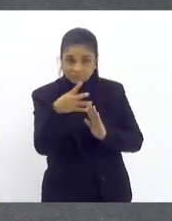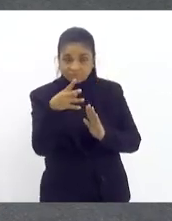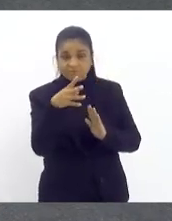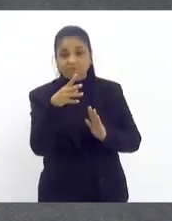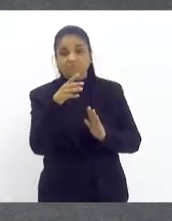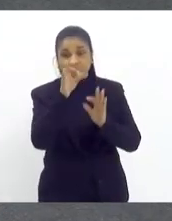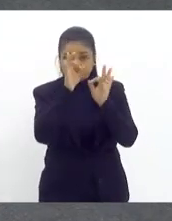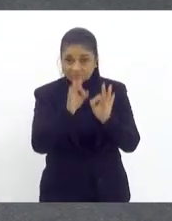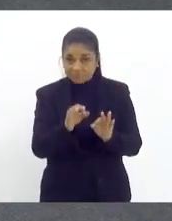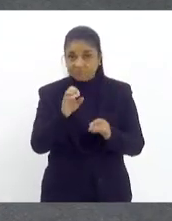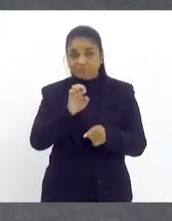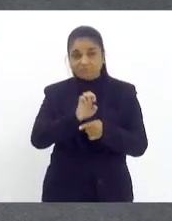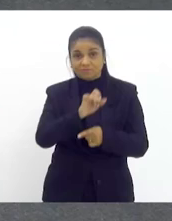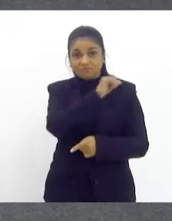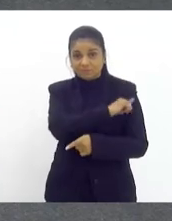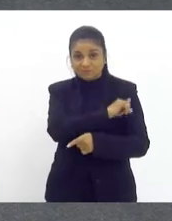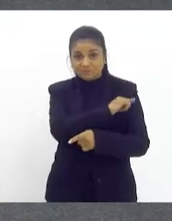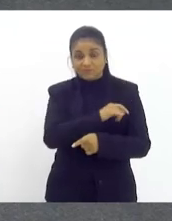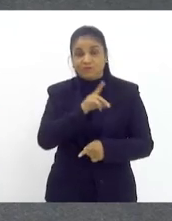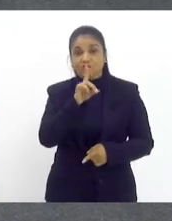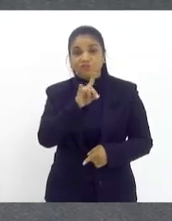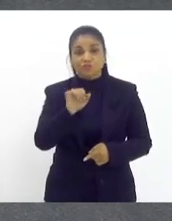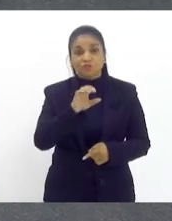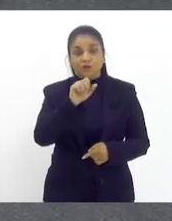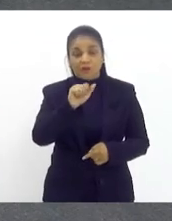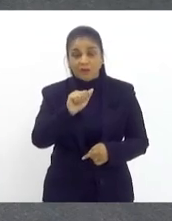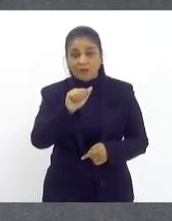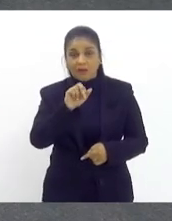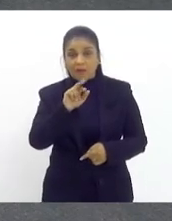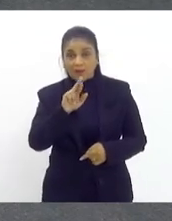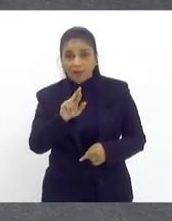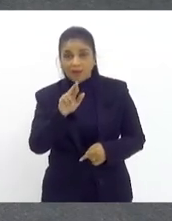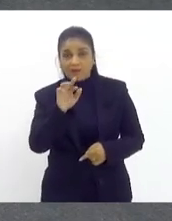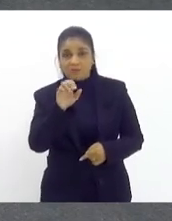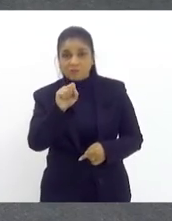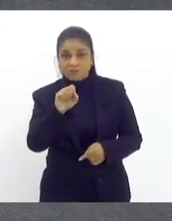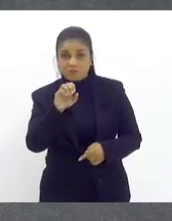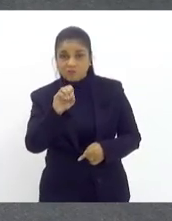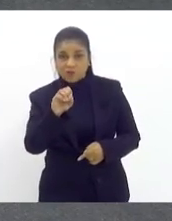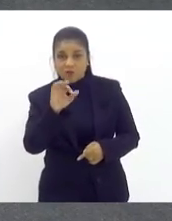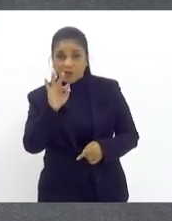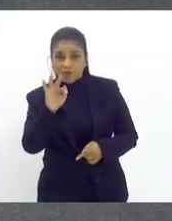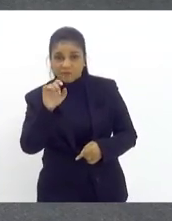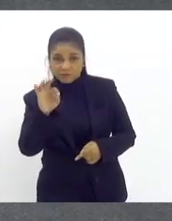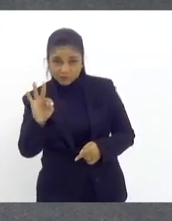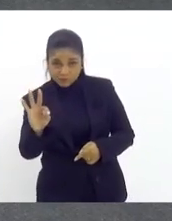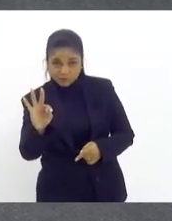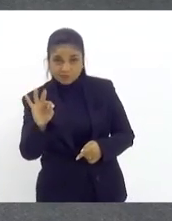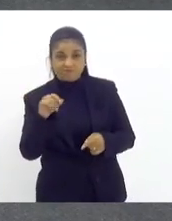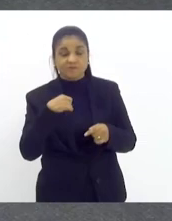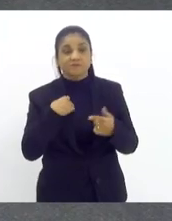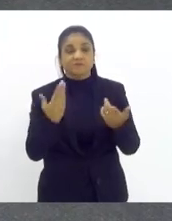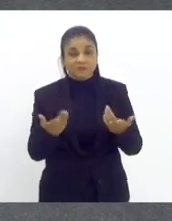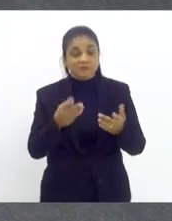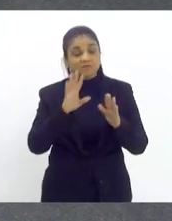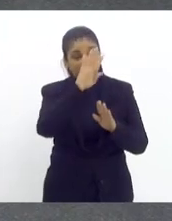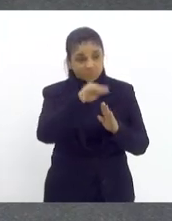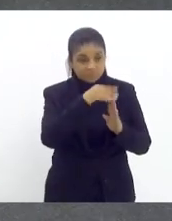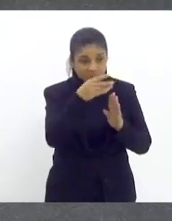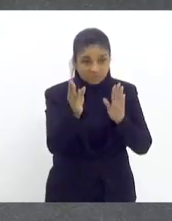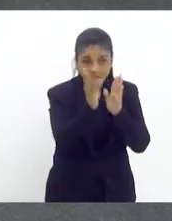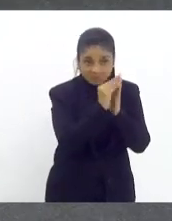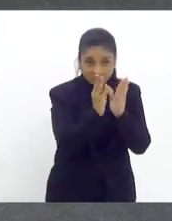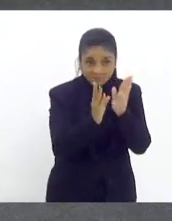o dia do Airsoft o artigo primeiro diz fica incluído no calendário Oficial do Estado do Rio de Janeiro